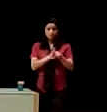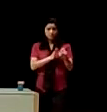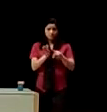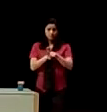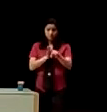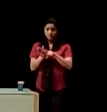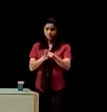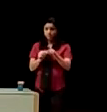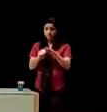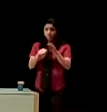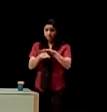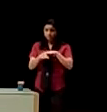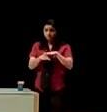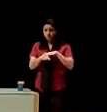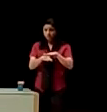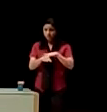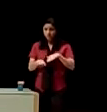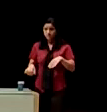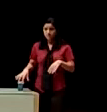para comentários.